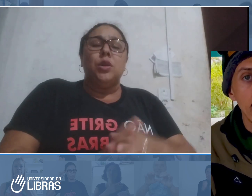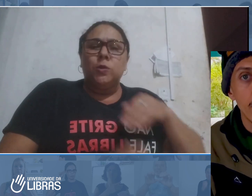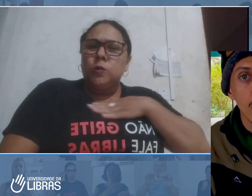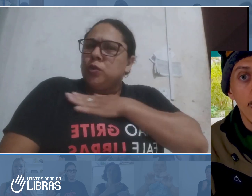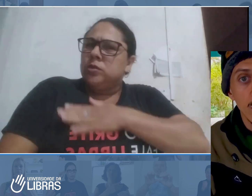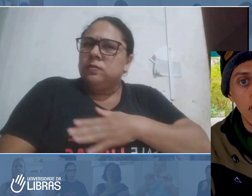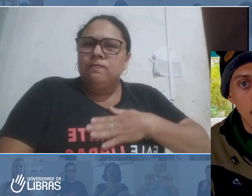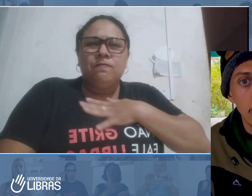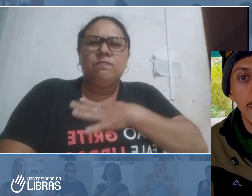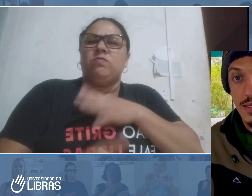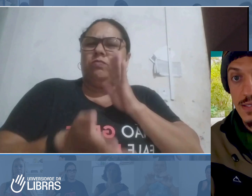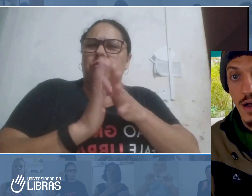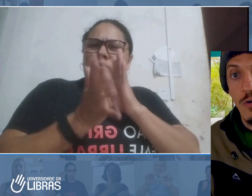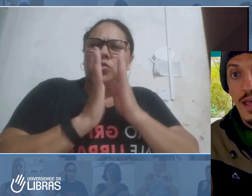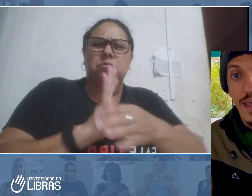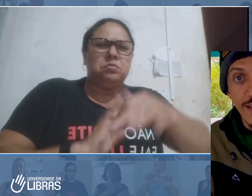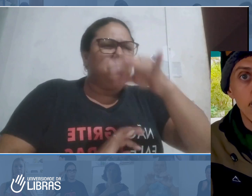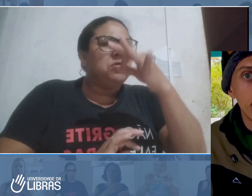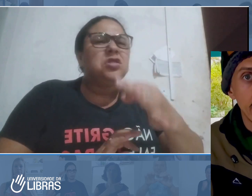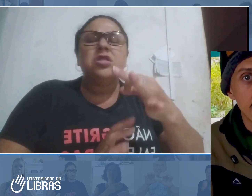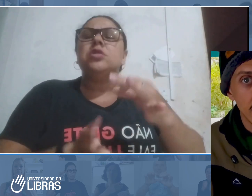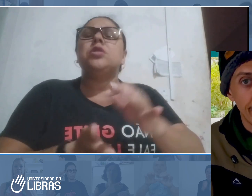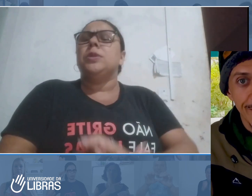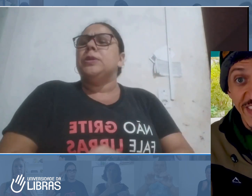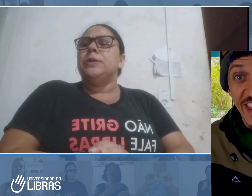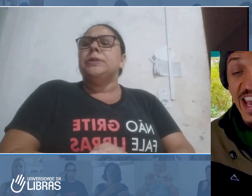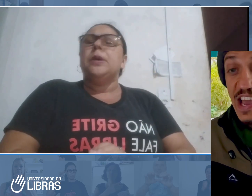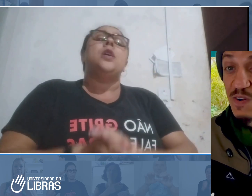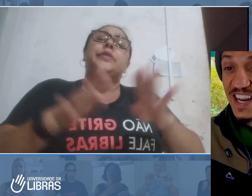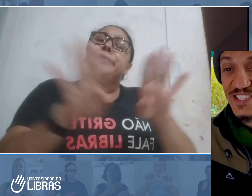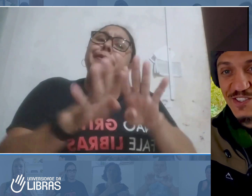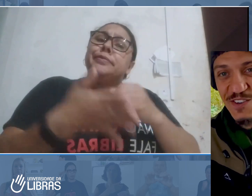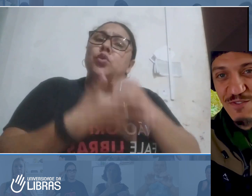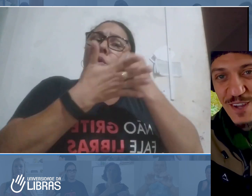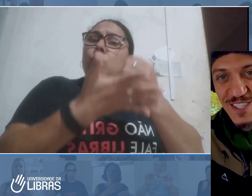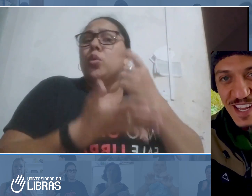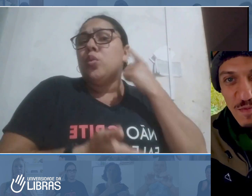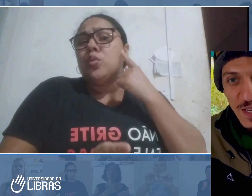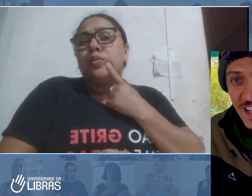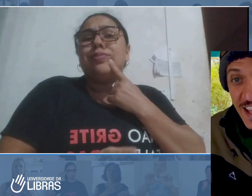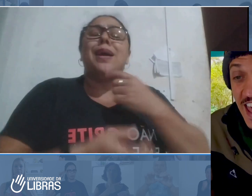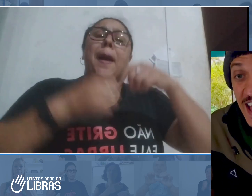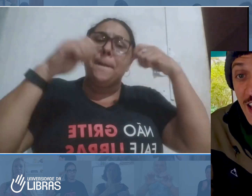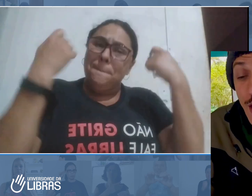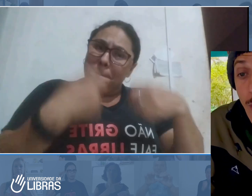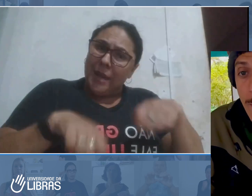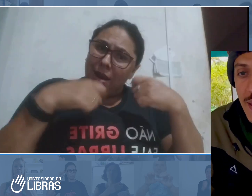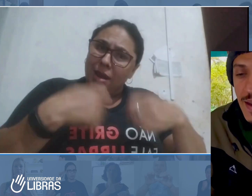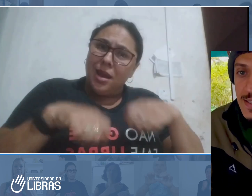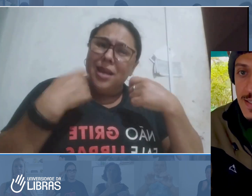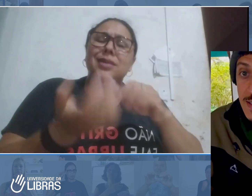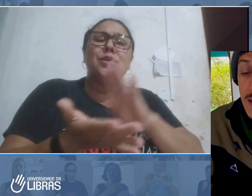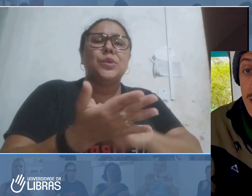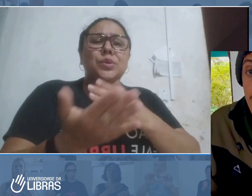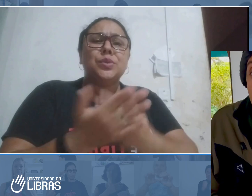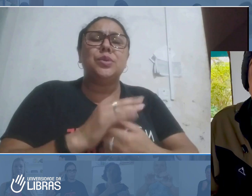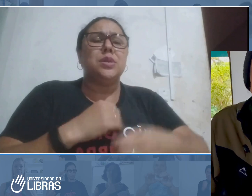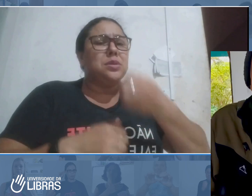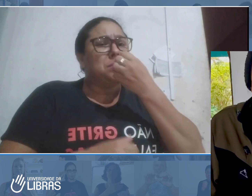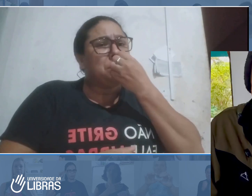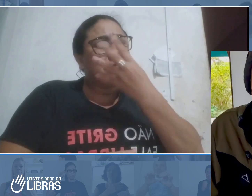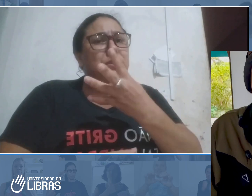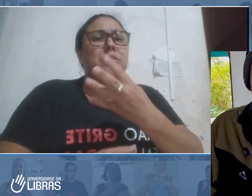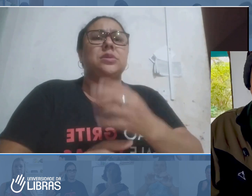outro nível de comunicação e de conexão. E aí, quando ela se tornou fluente em Libras, ela não apenas se